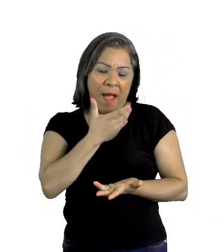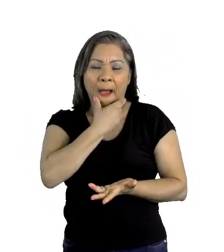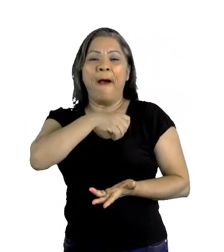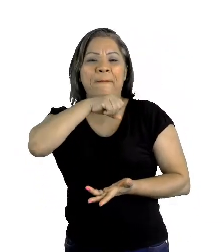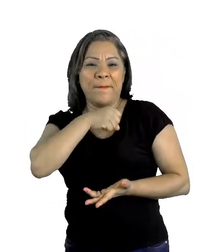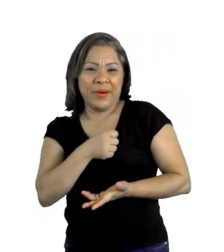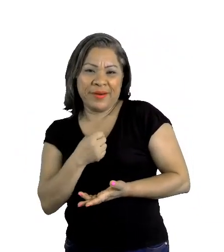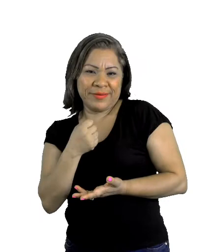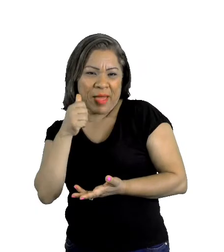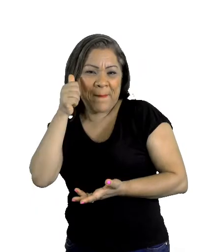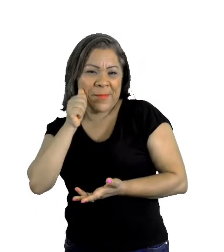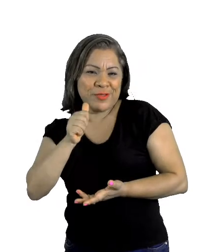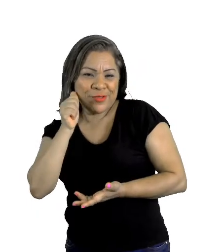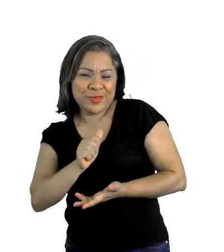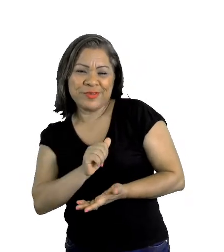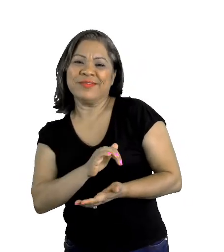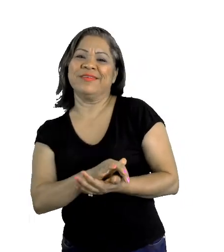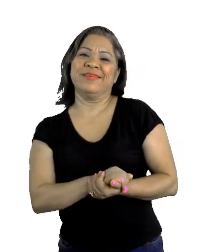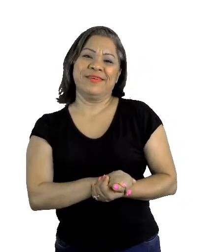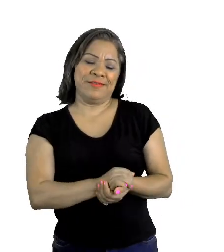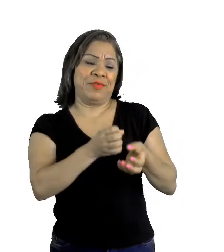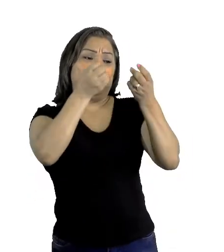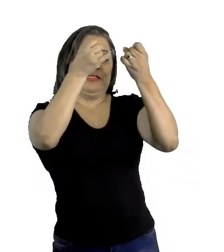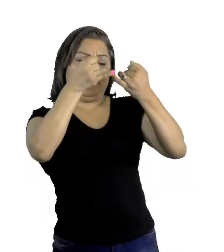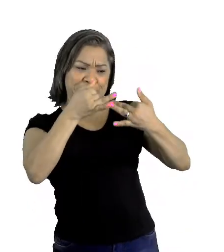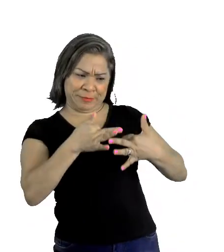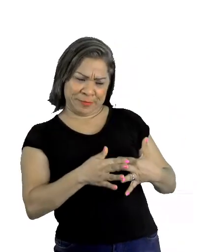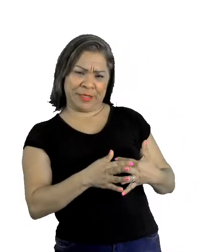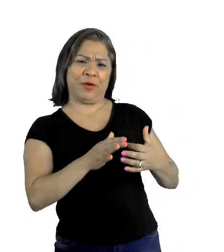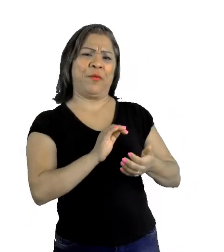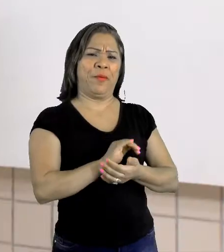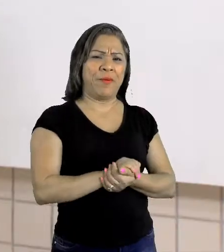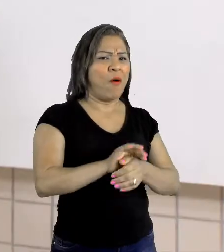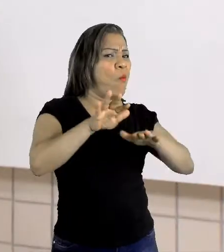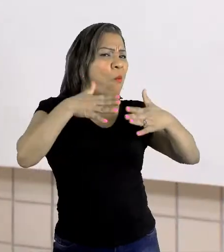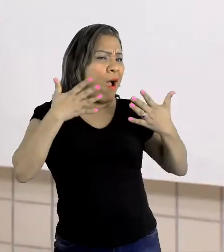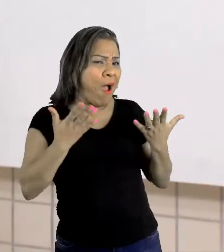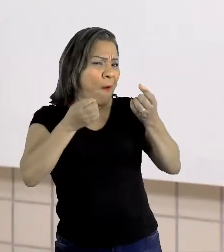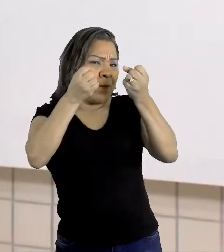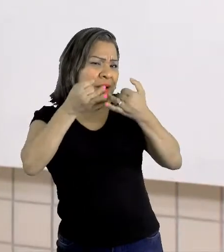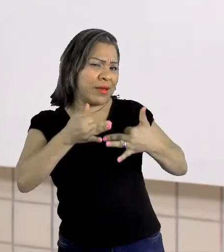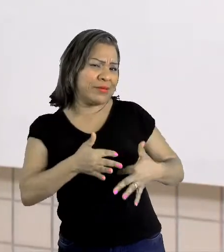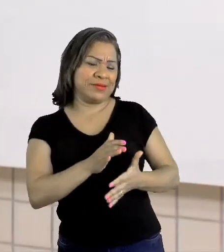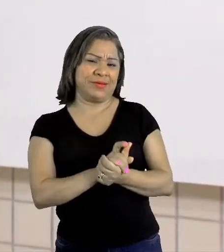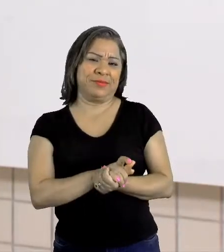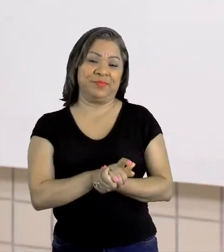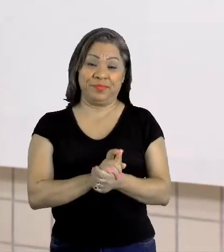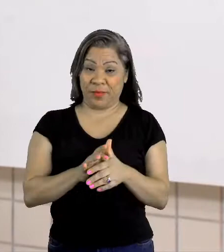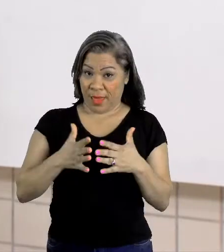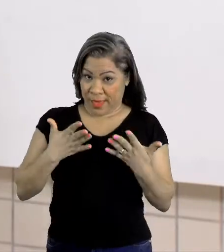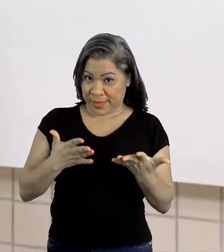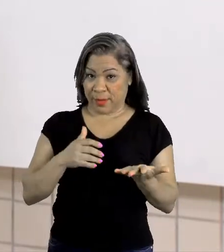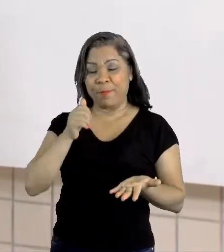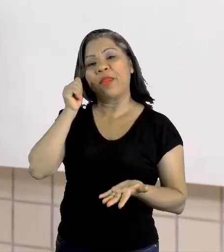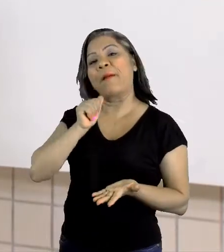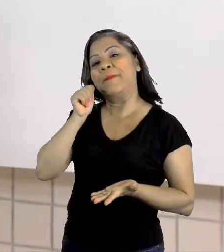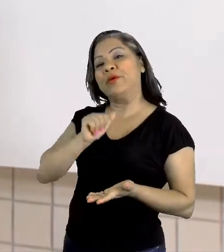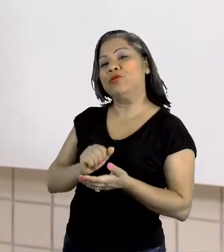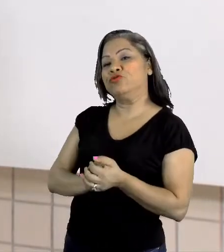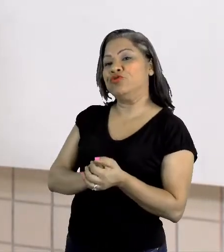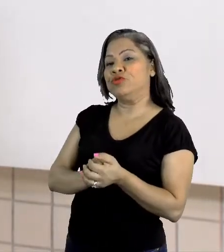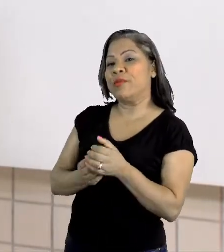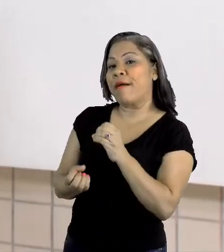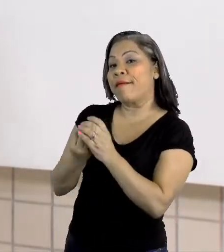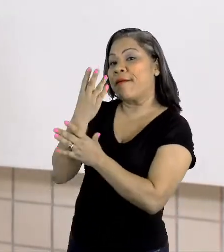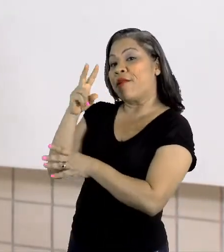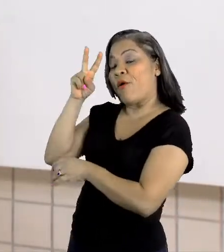essa explicação e o que ela significa? Porque assim, a menina inventou uma história para ele uma vez,